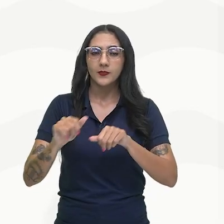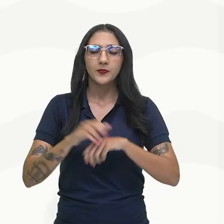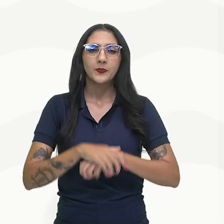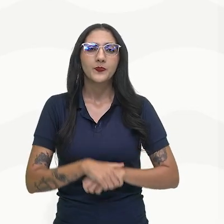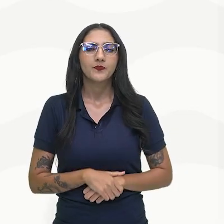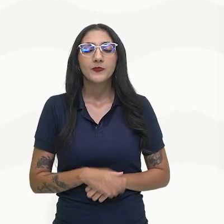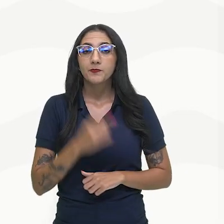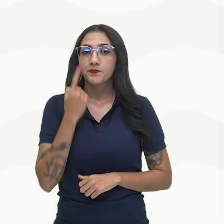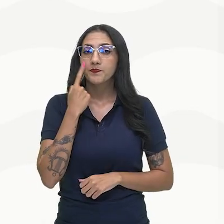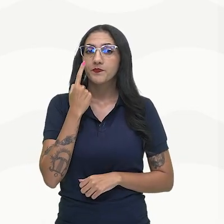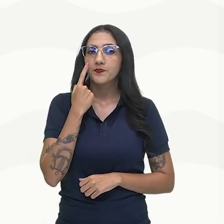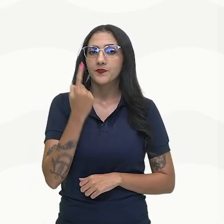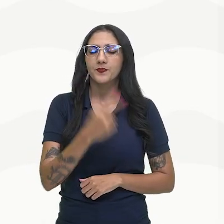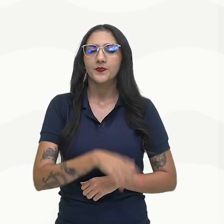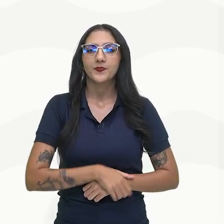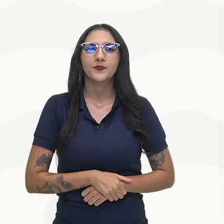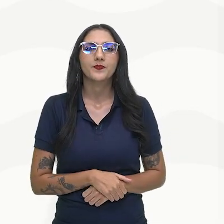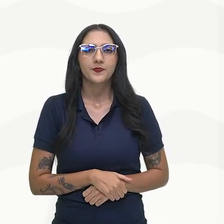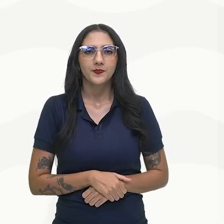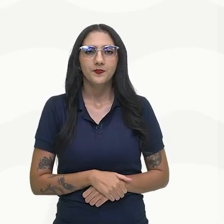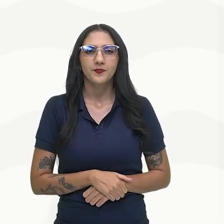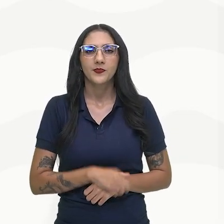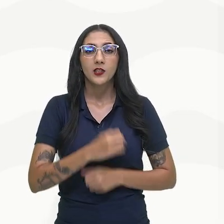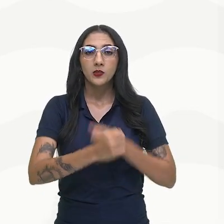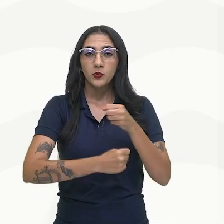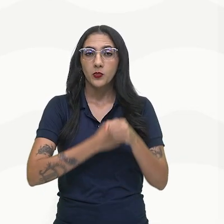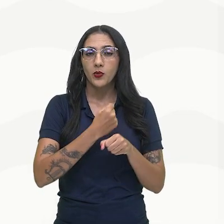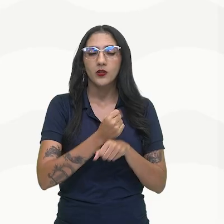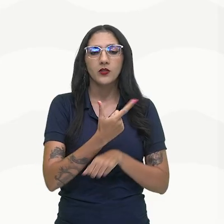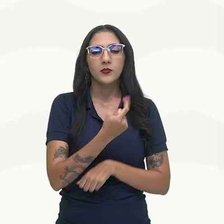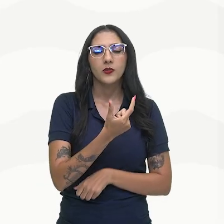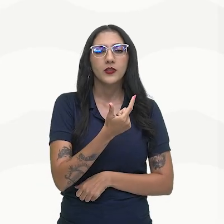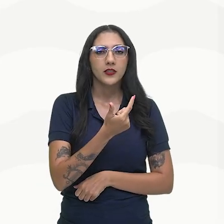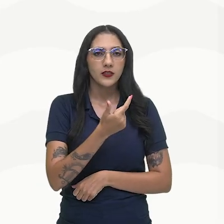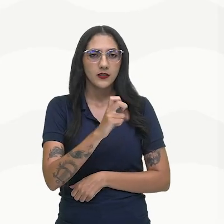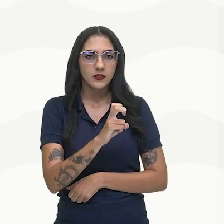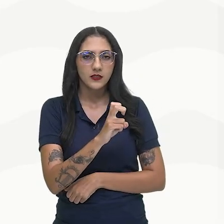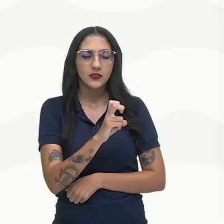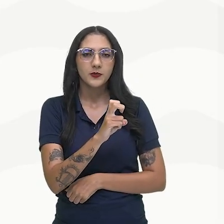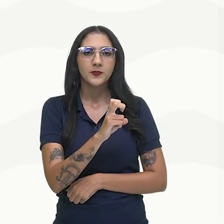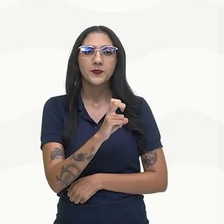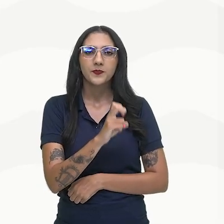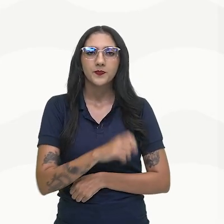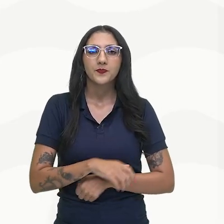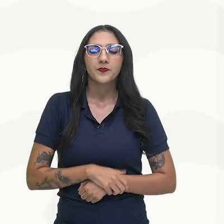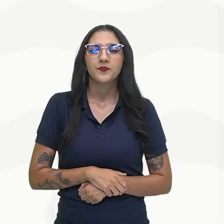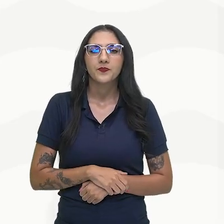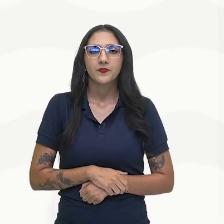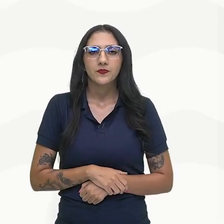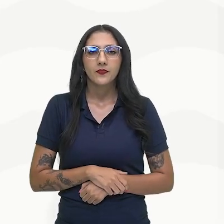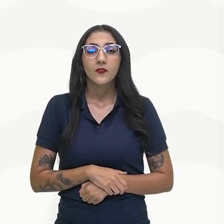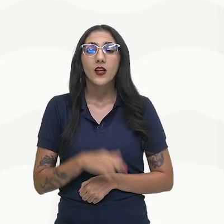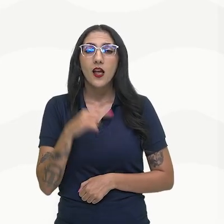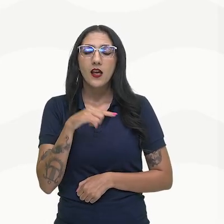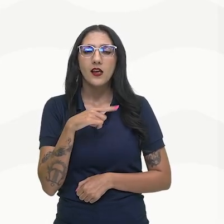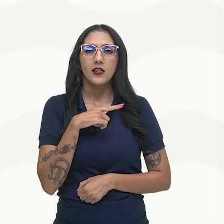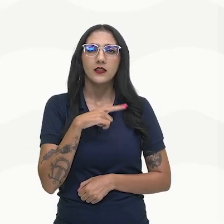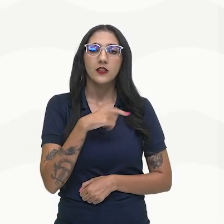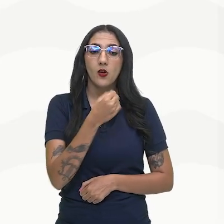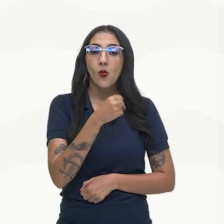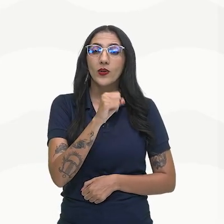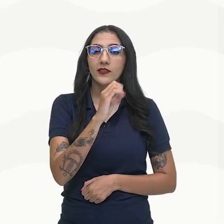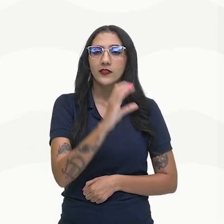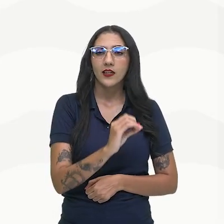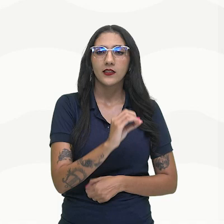Qual é a situação que nós temos? No ano de 2015, a cooperativa contava com